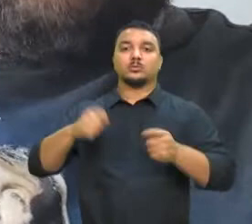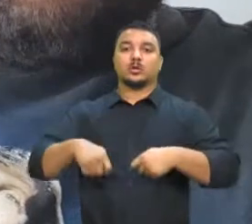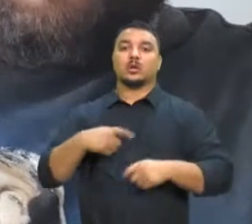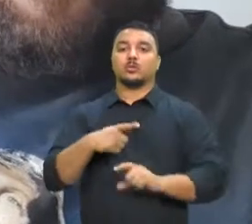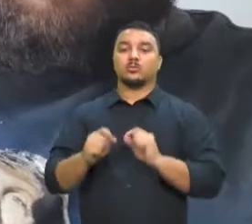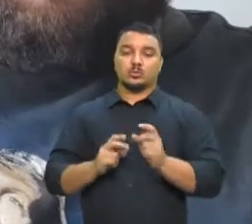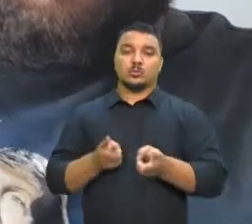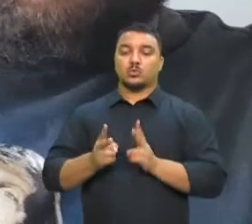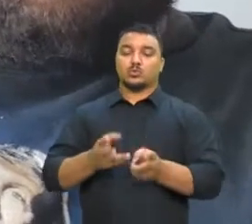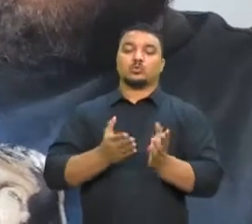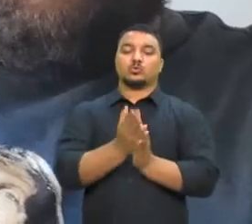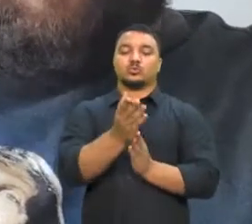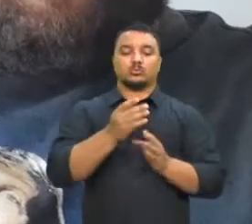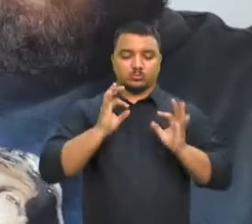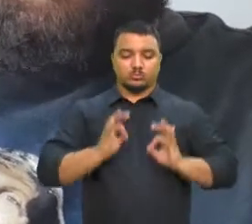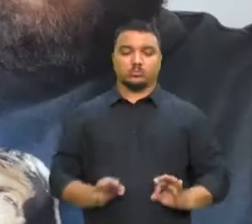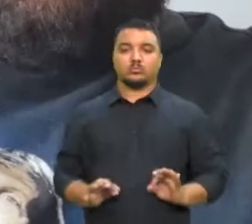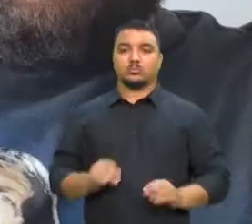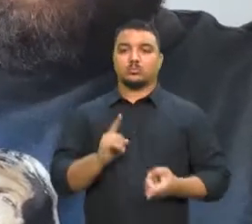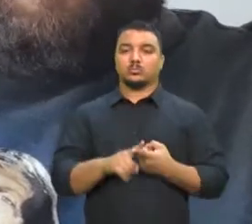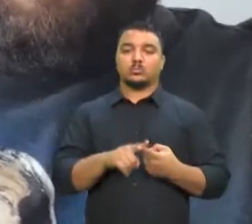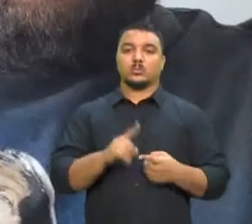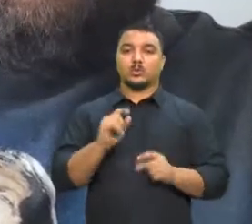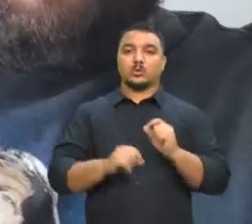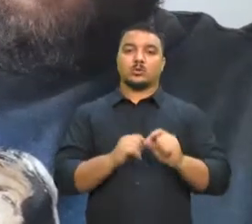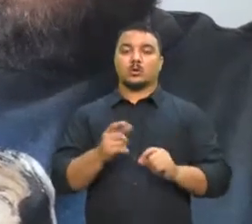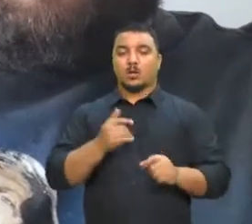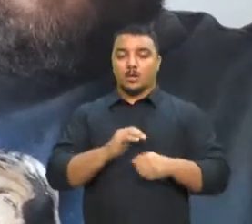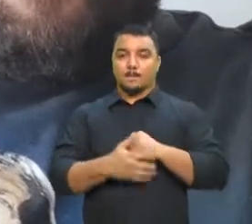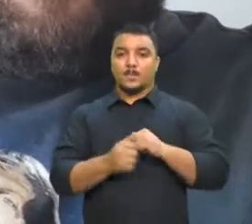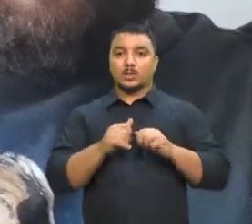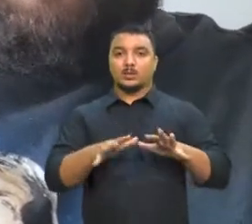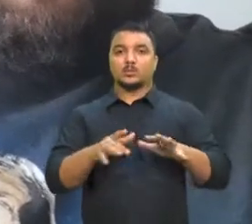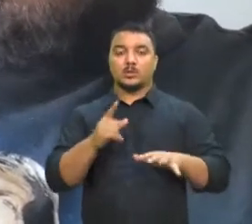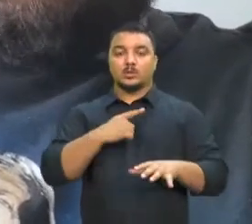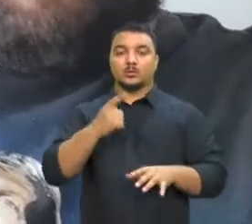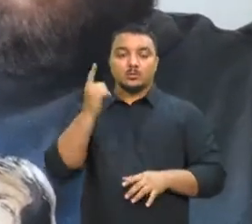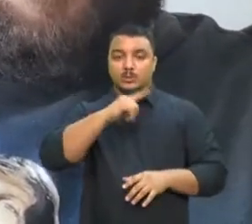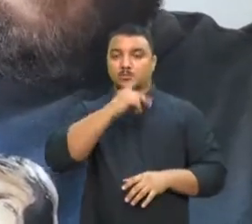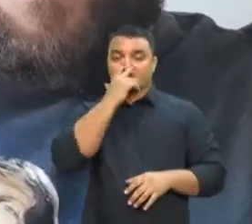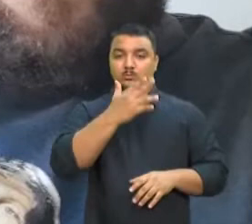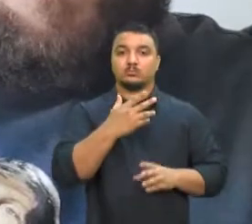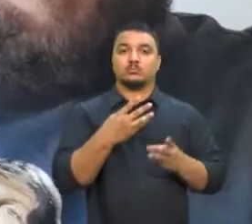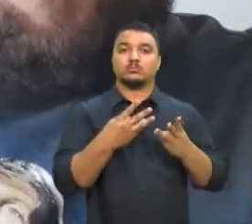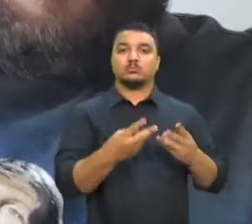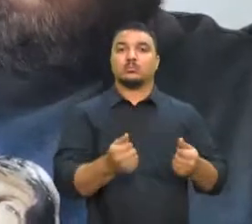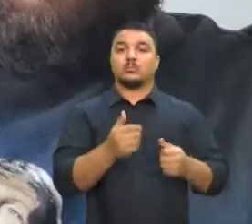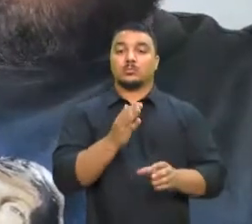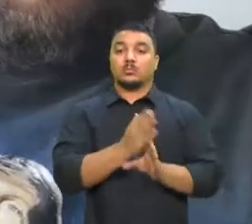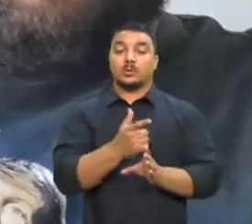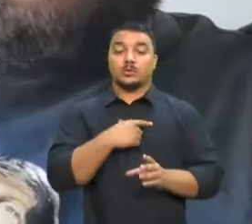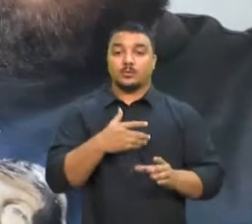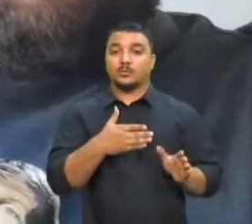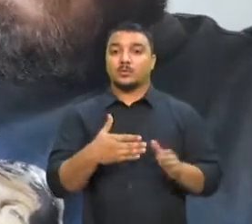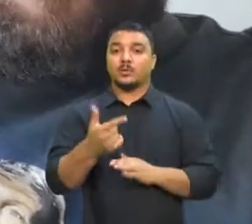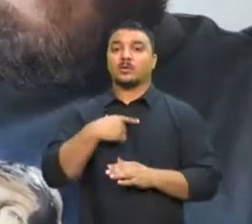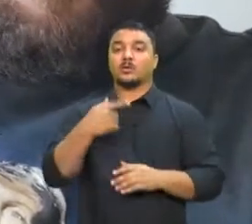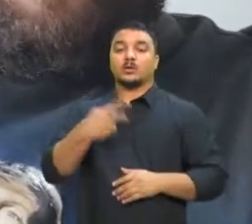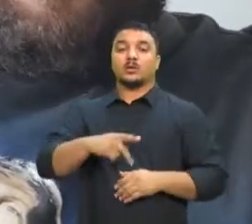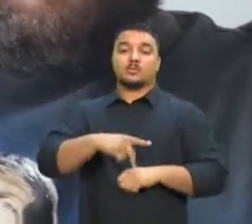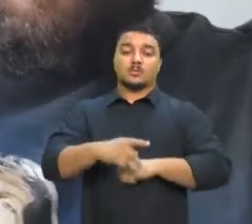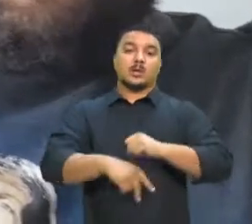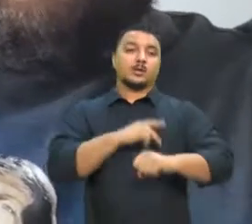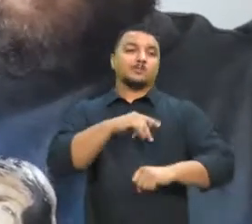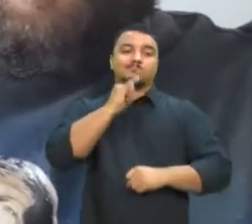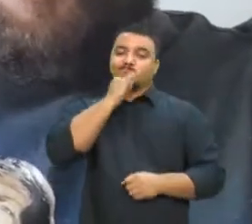com dignidade enquanto a pandemia é vencida, o que, pelo andar da carruagem no nosso país,